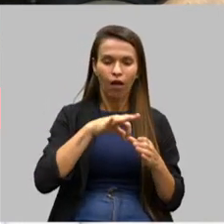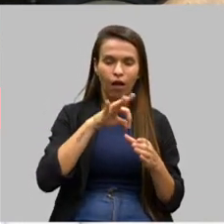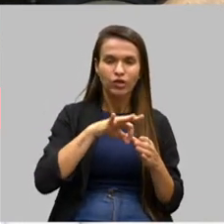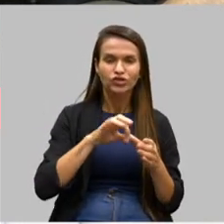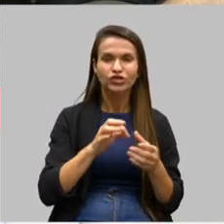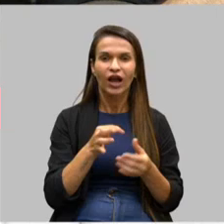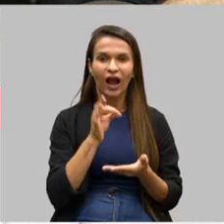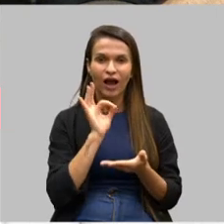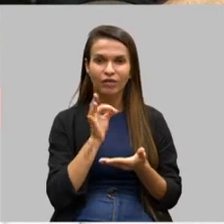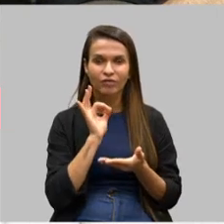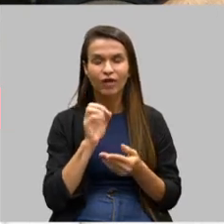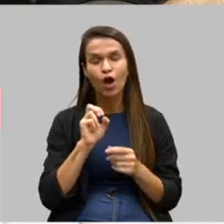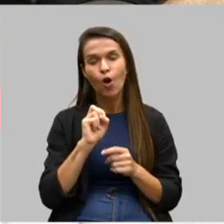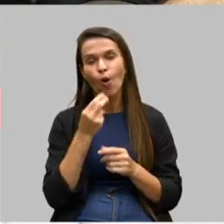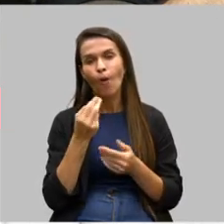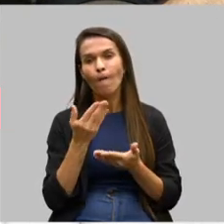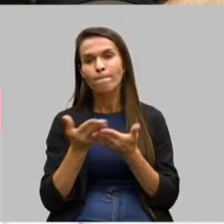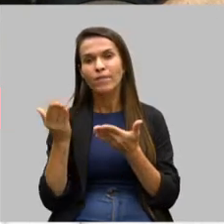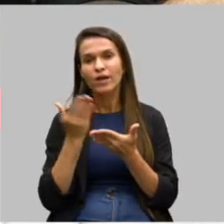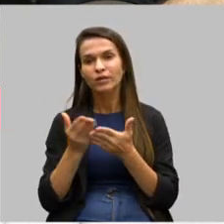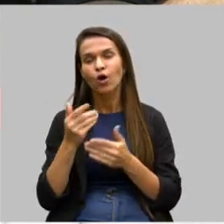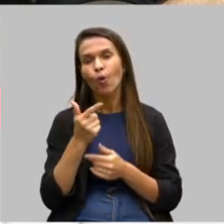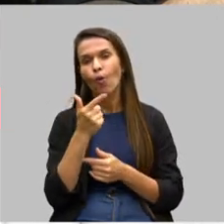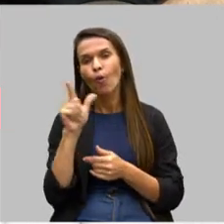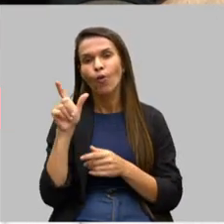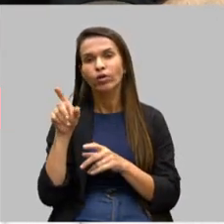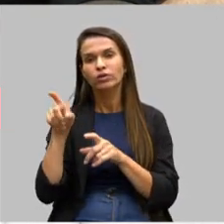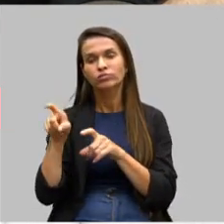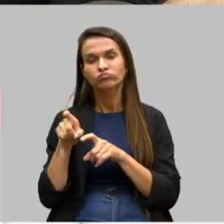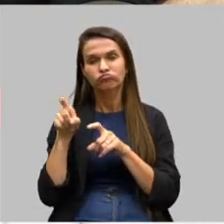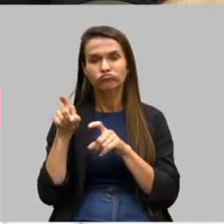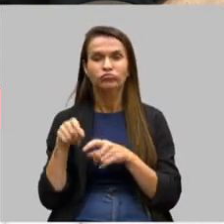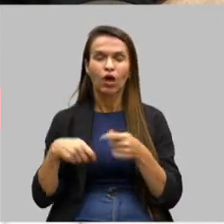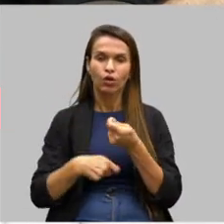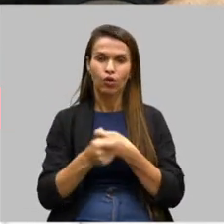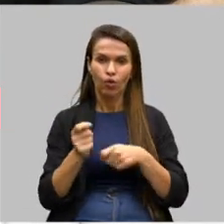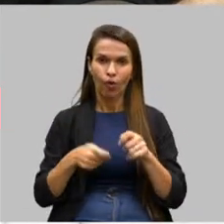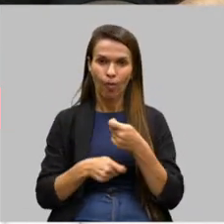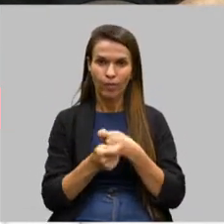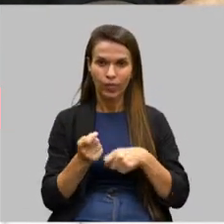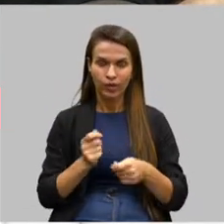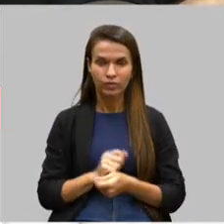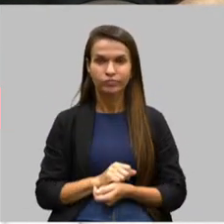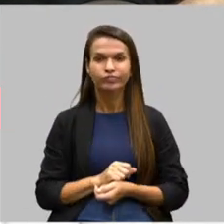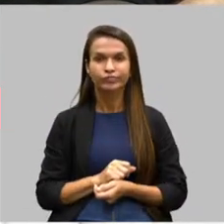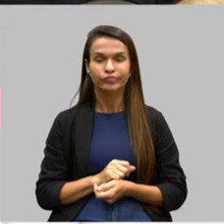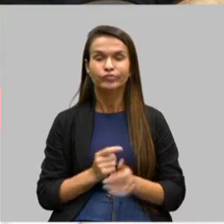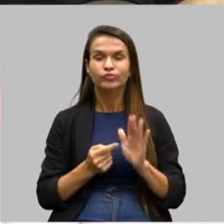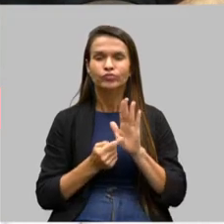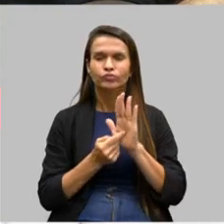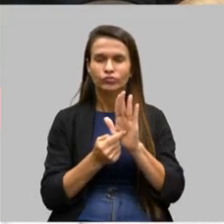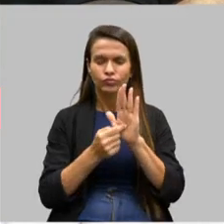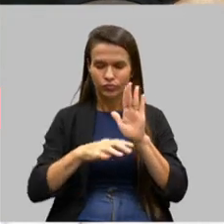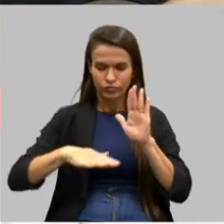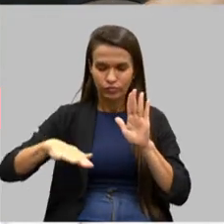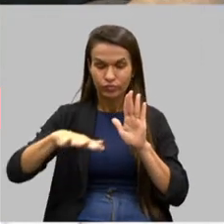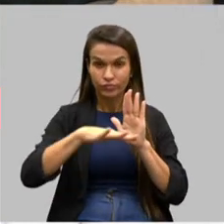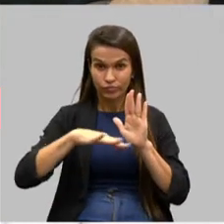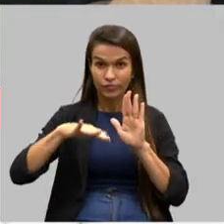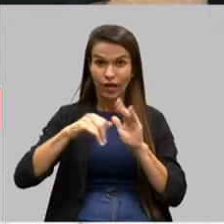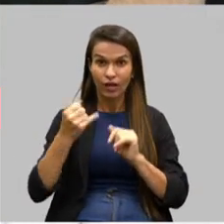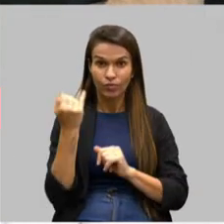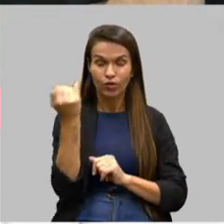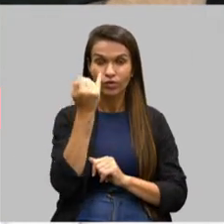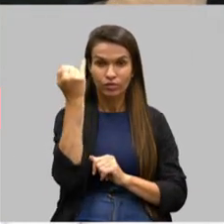perdas para outras atividades econômicas. Então, o recorte regional é importante. E eu vou